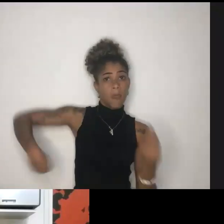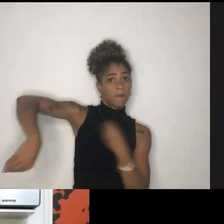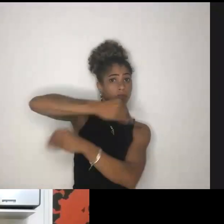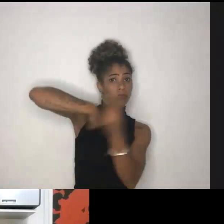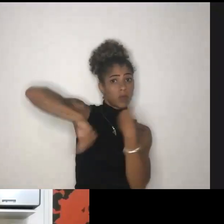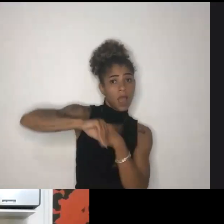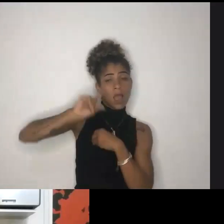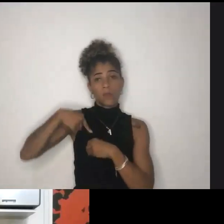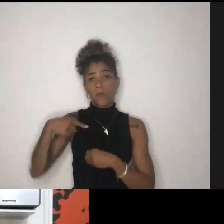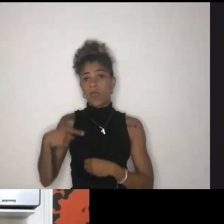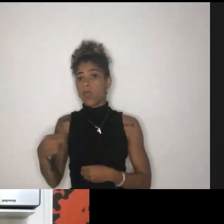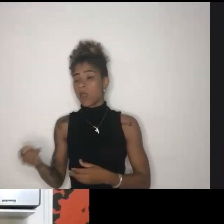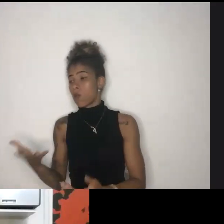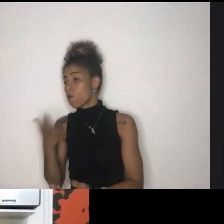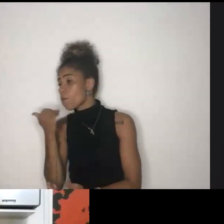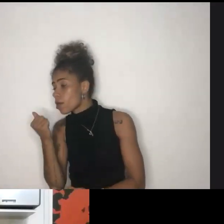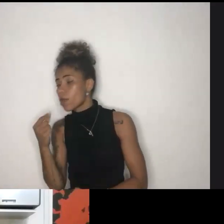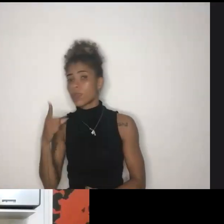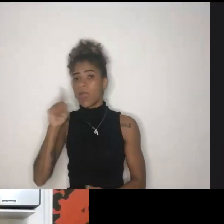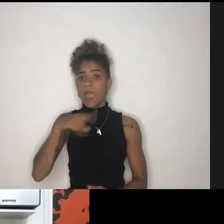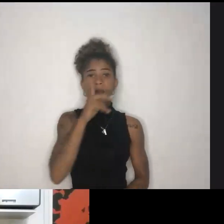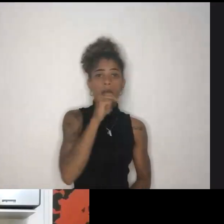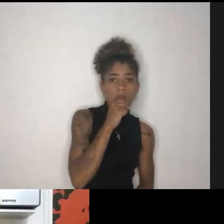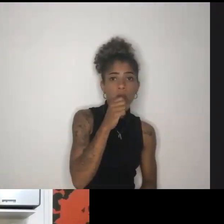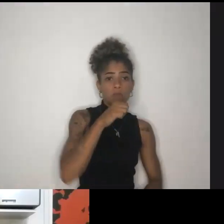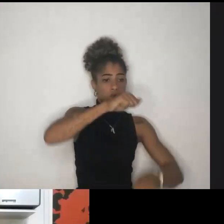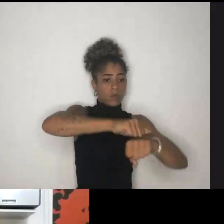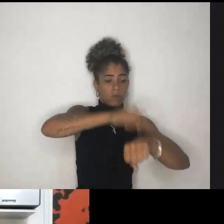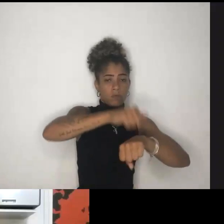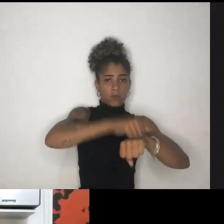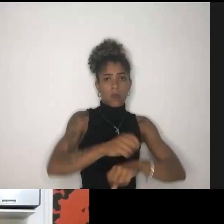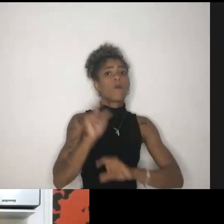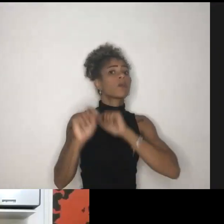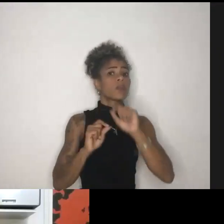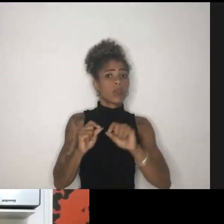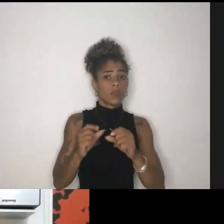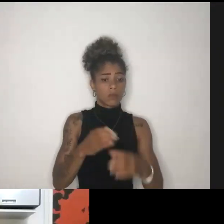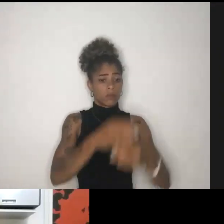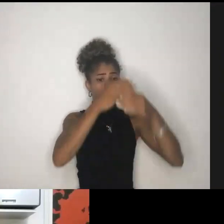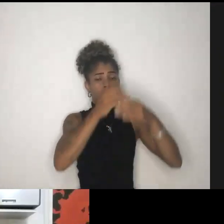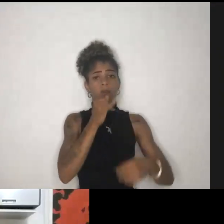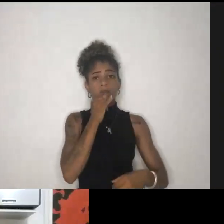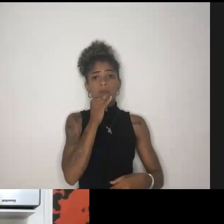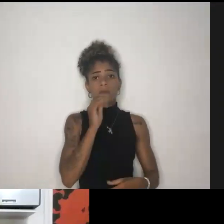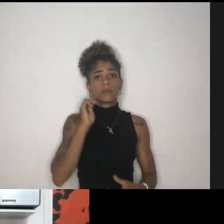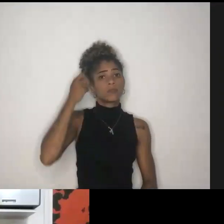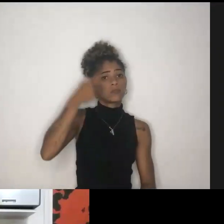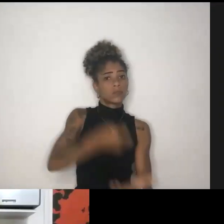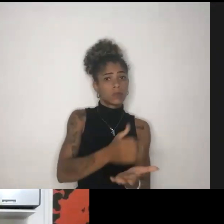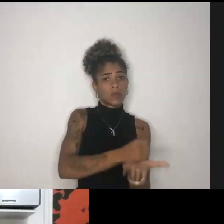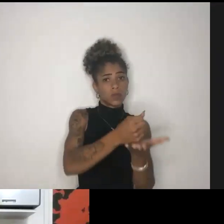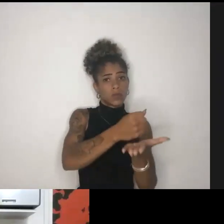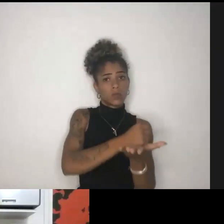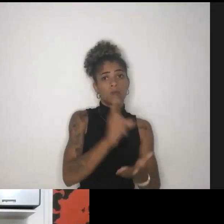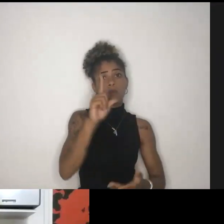é orgânico é resíduo líquido sólido né as embalagens por exemplo a gente contratou um cara que